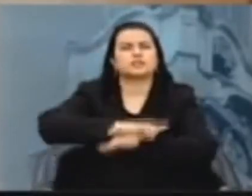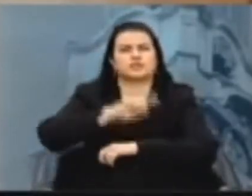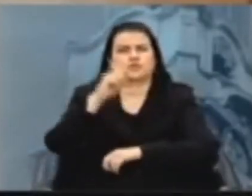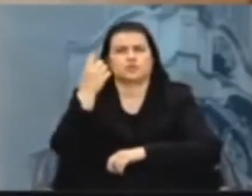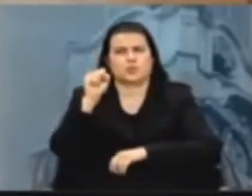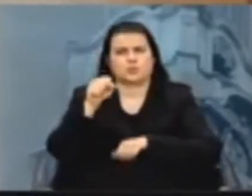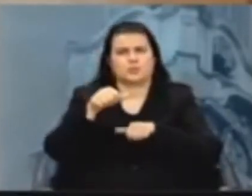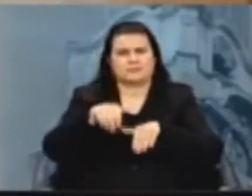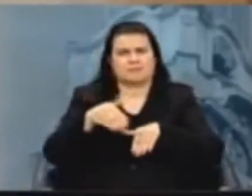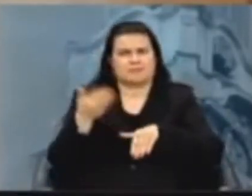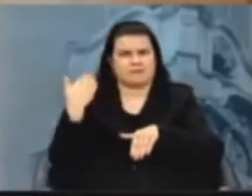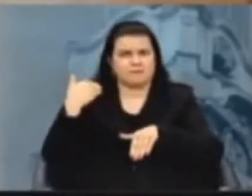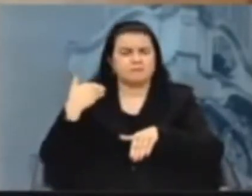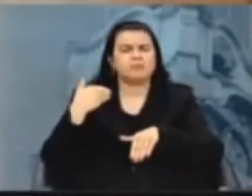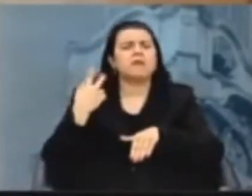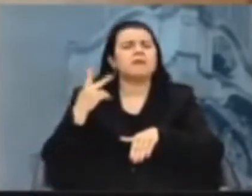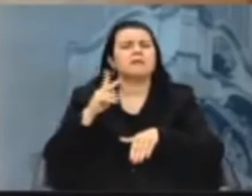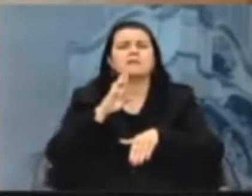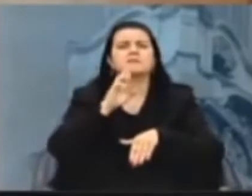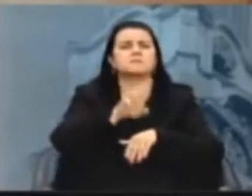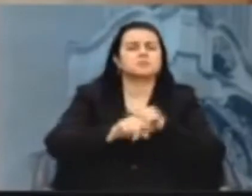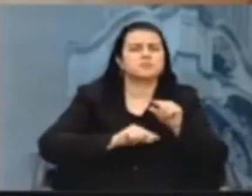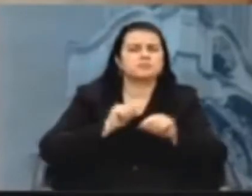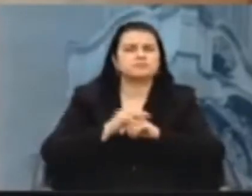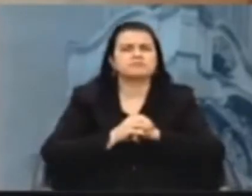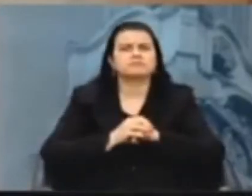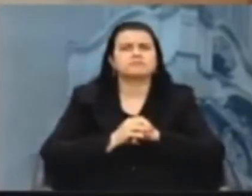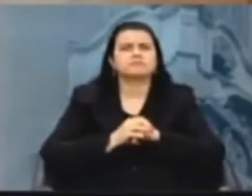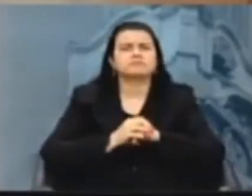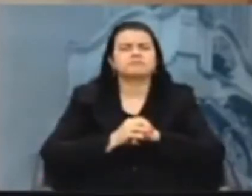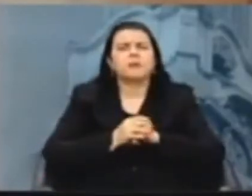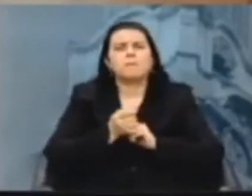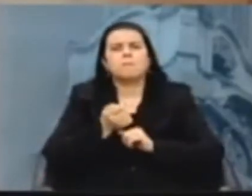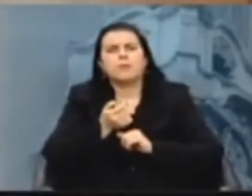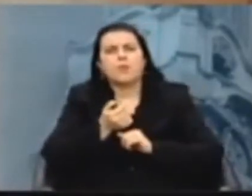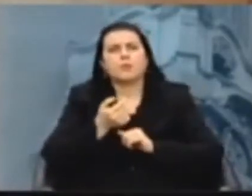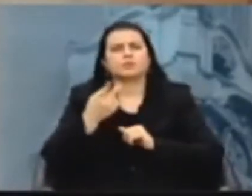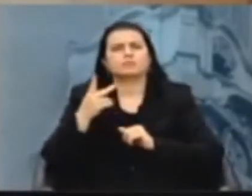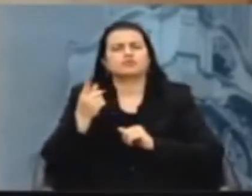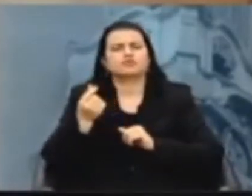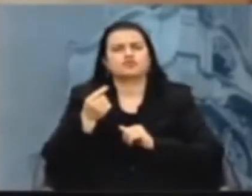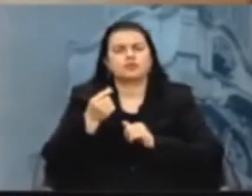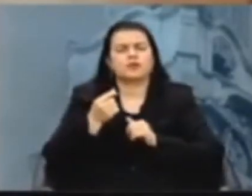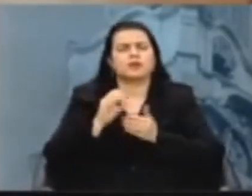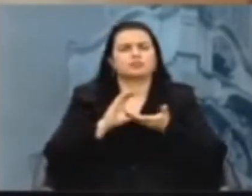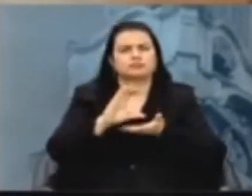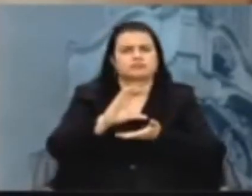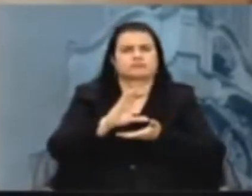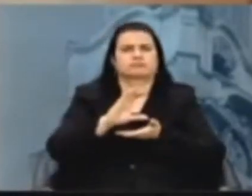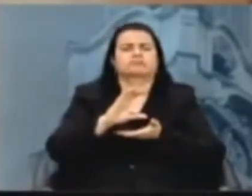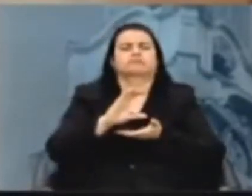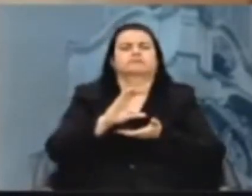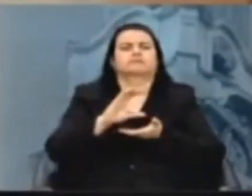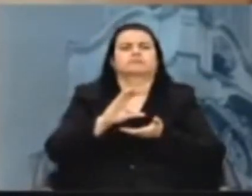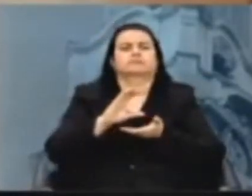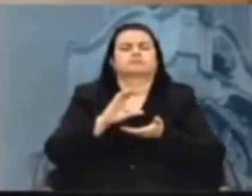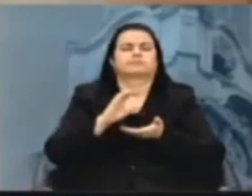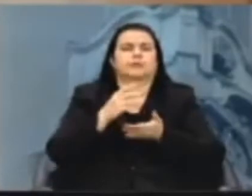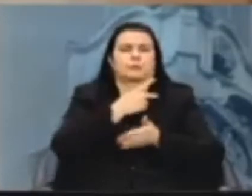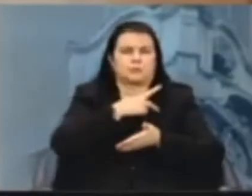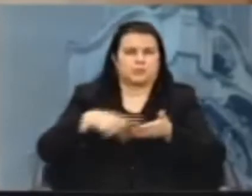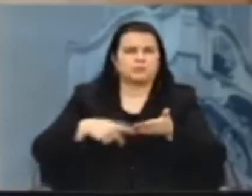setembro agora, disse que pouco do recurso público será destinado aos programas